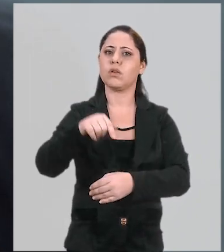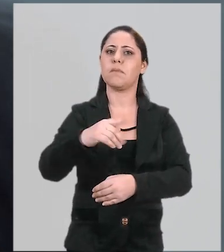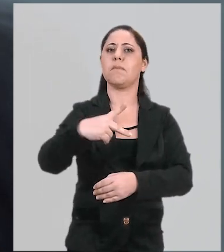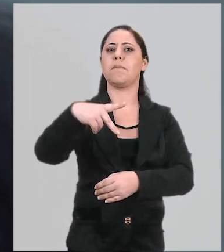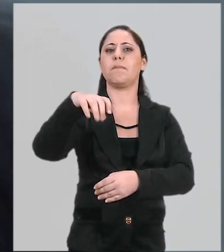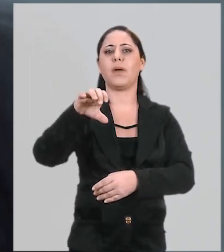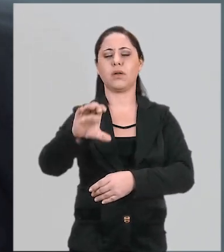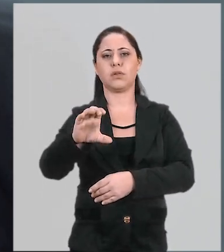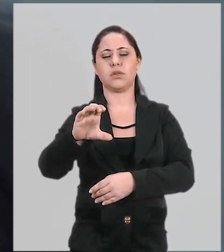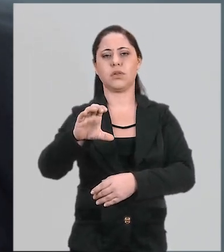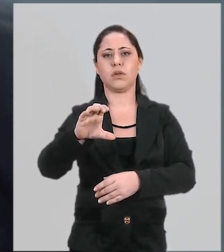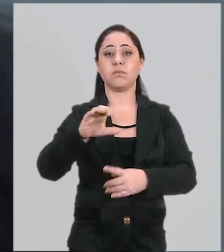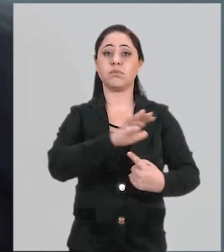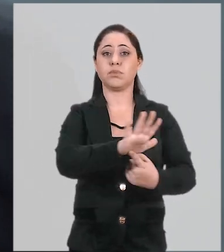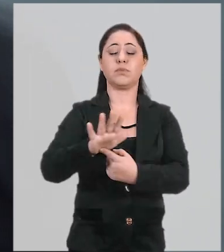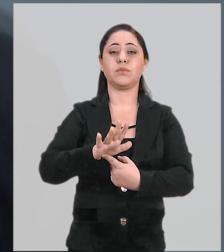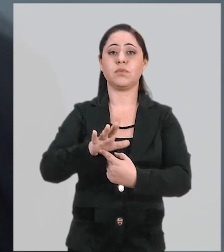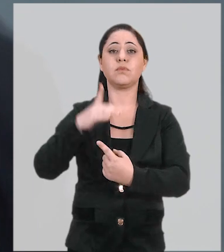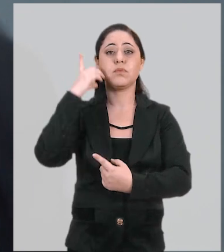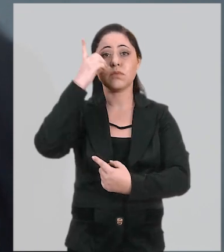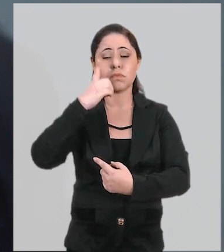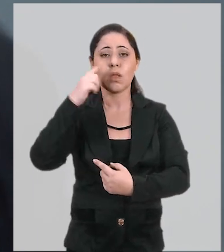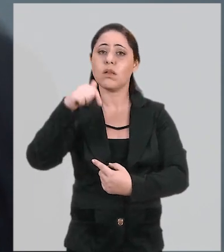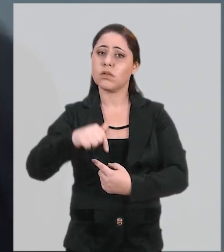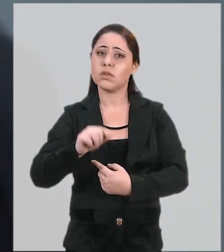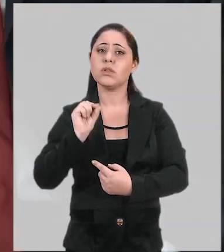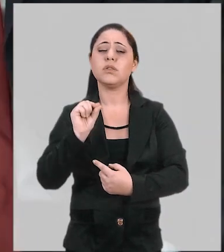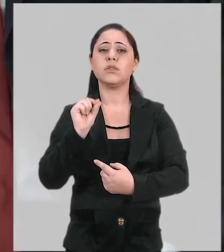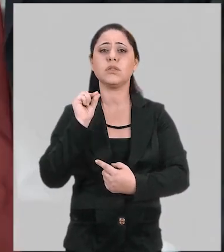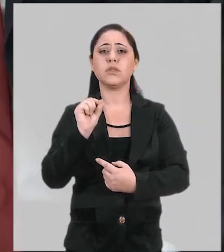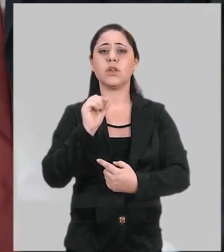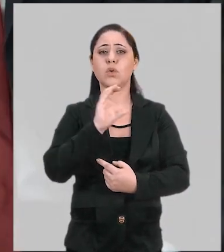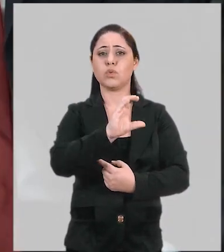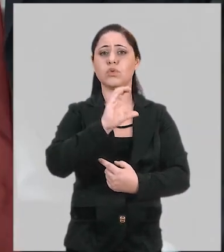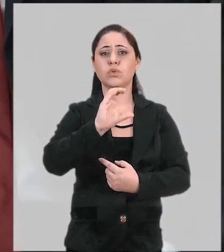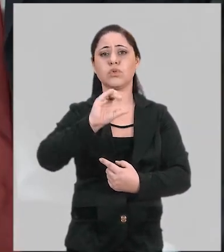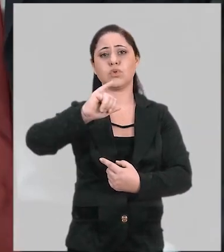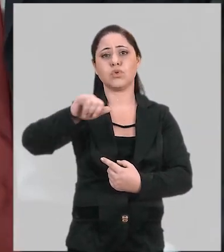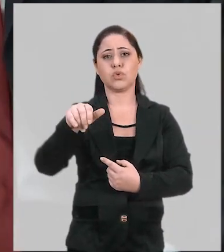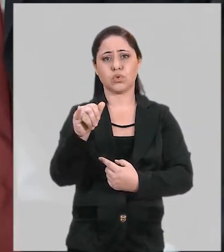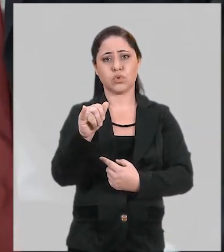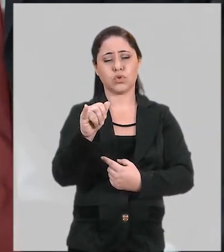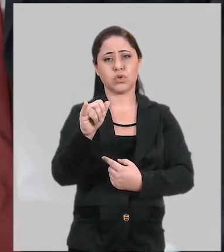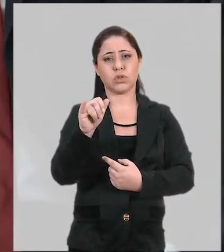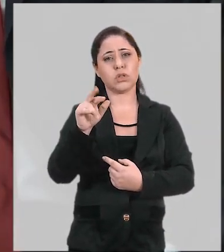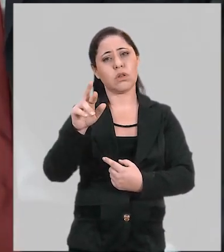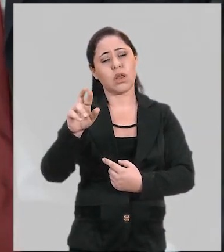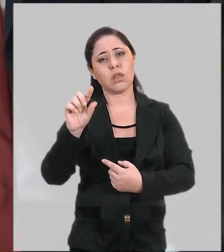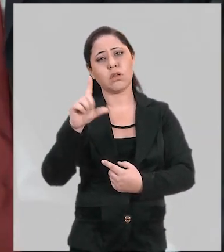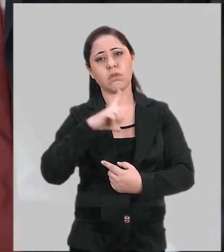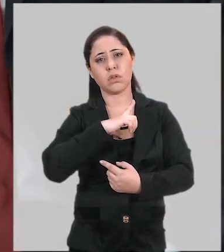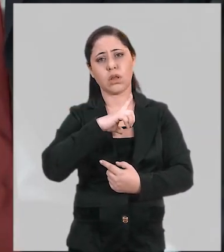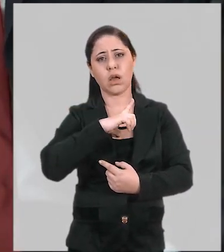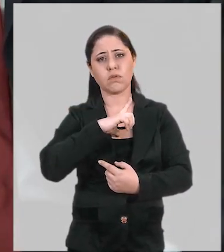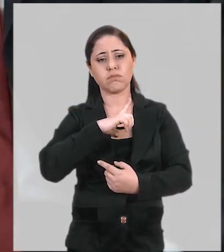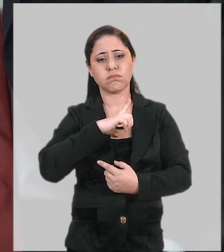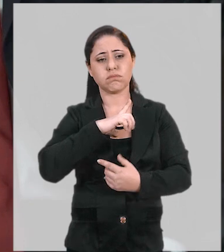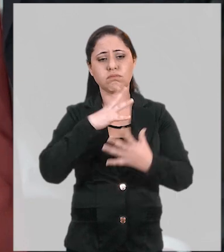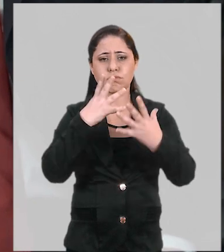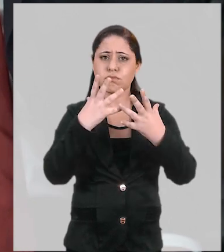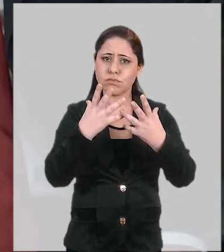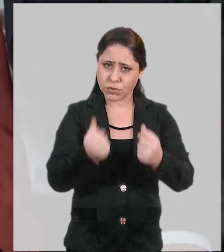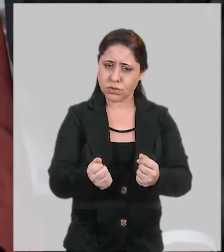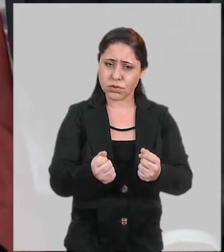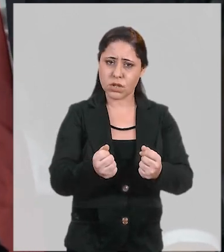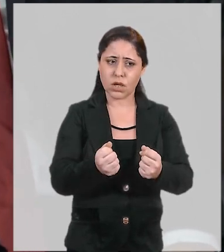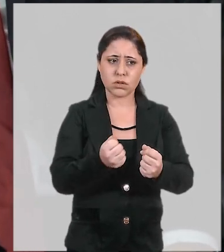aqui apresentada por parlamentares aqui na Casa e que a Comissão de Constituição e Justiça teve o seu parecer